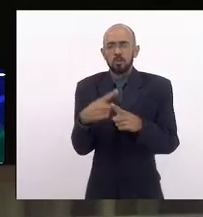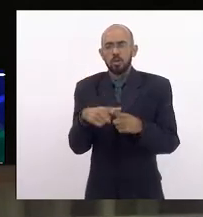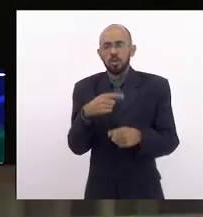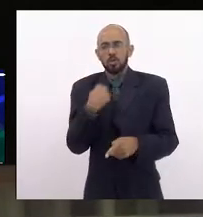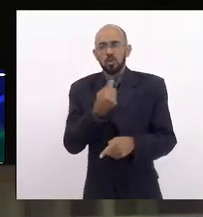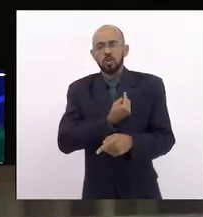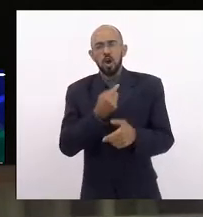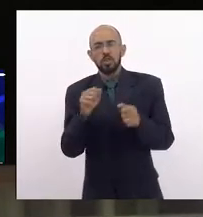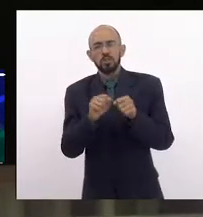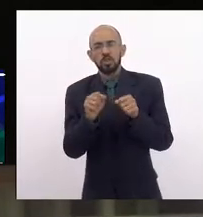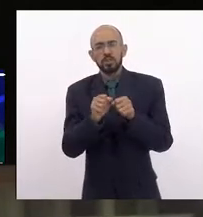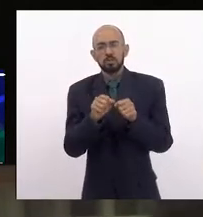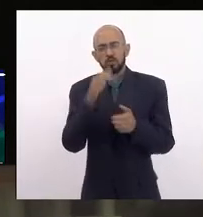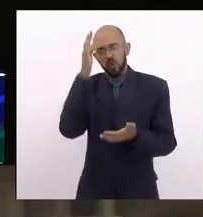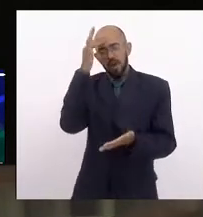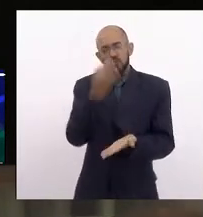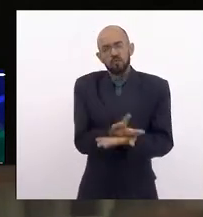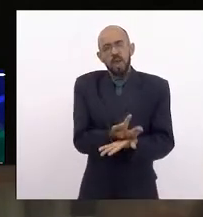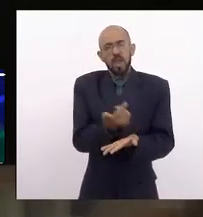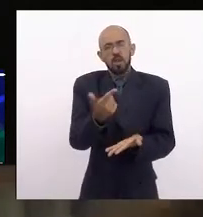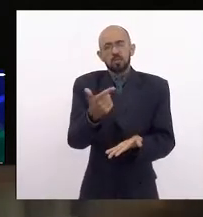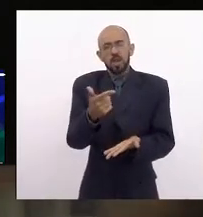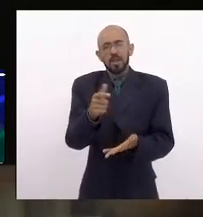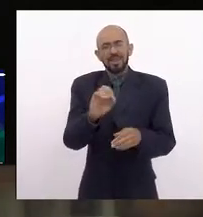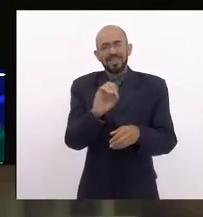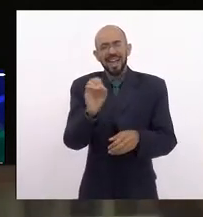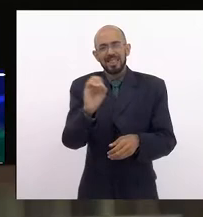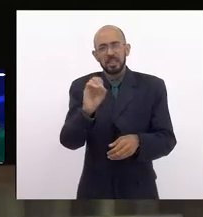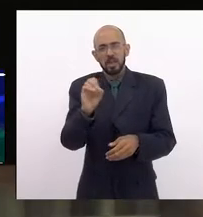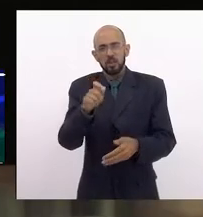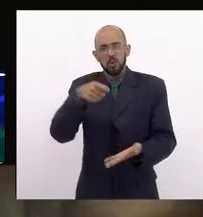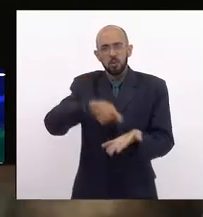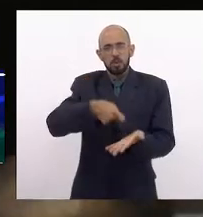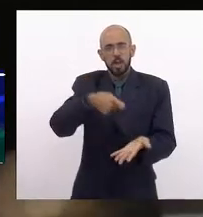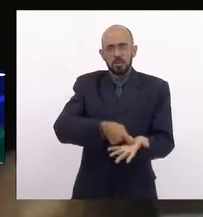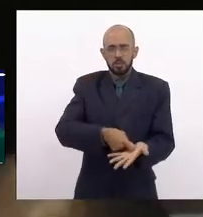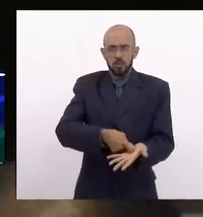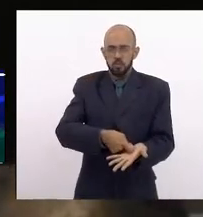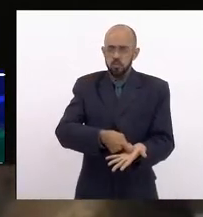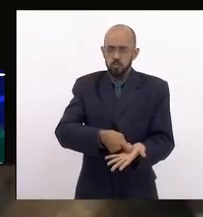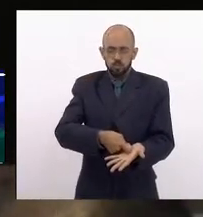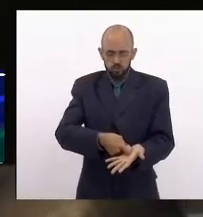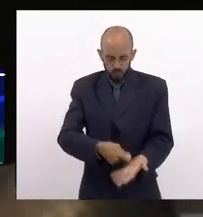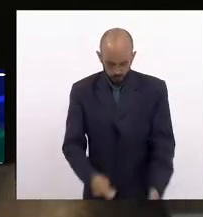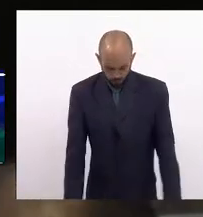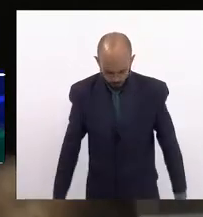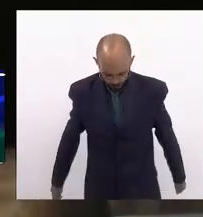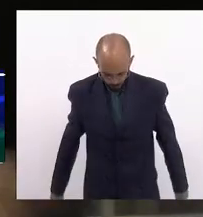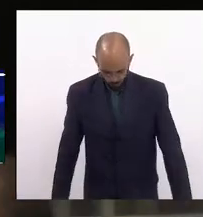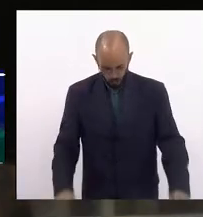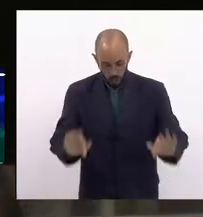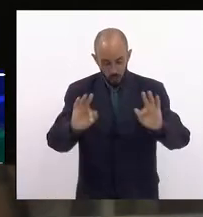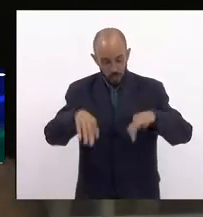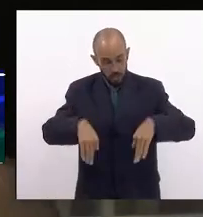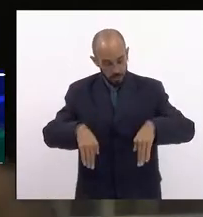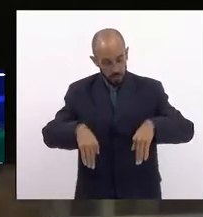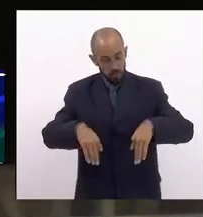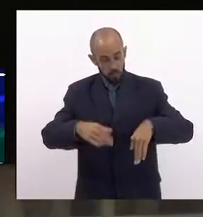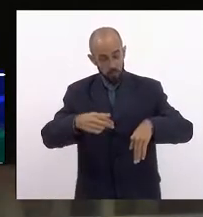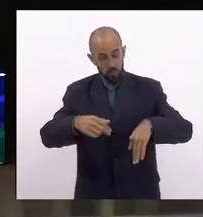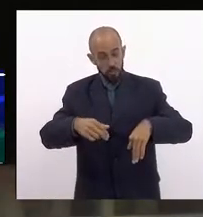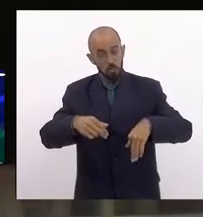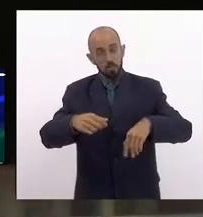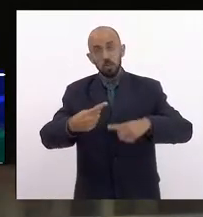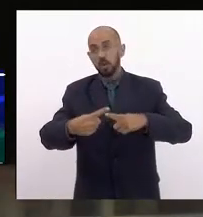não tem nada a ver com obrigação e eu termino devendo Ah e quando que tarde quando a gente